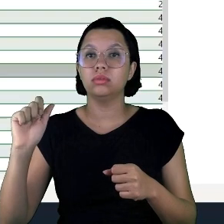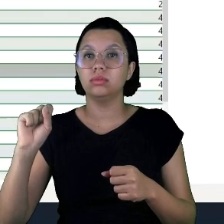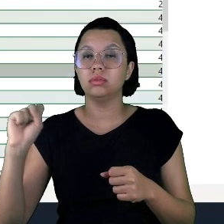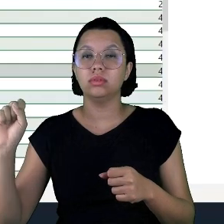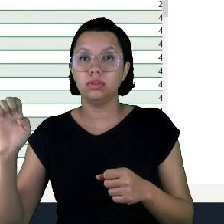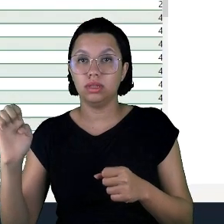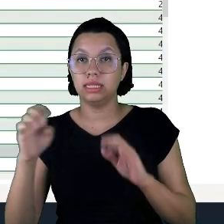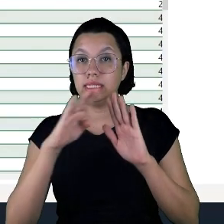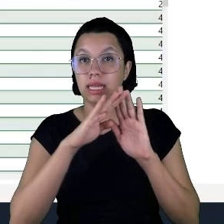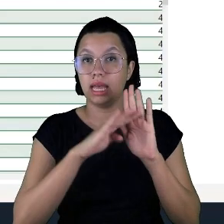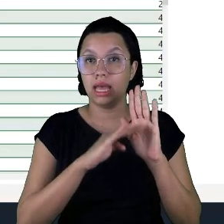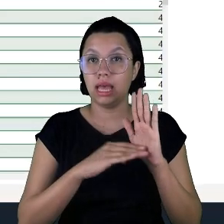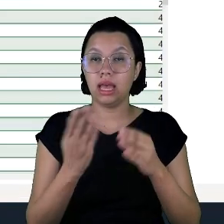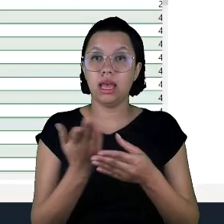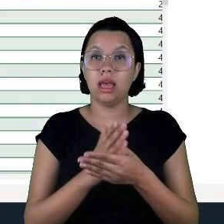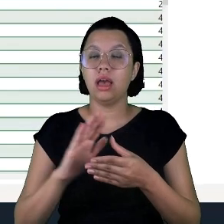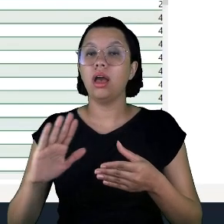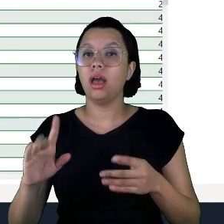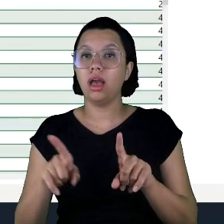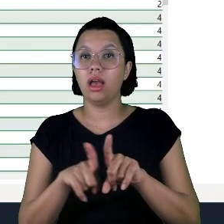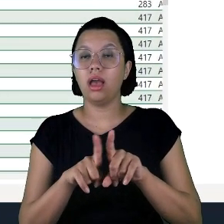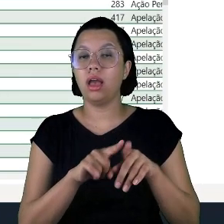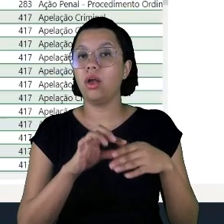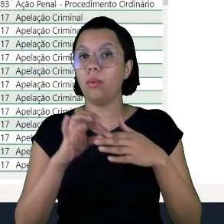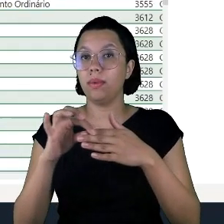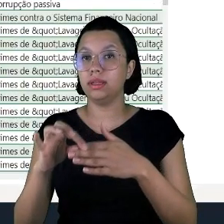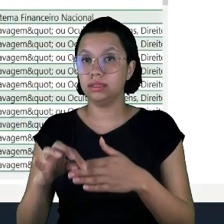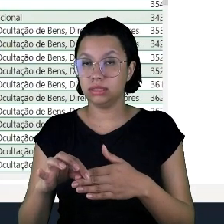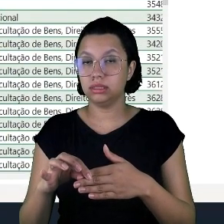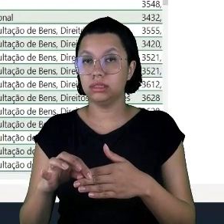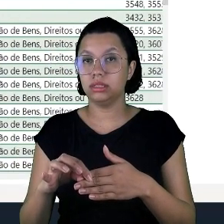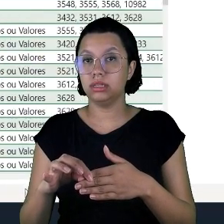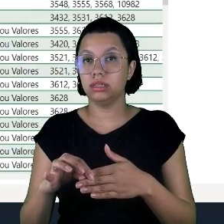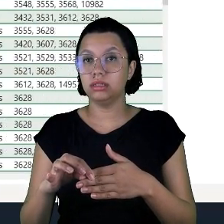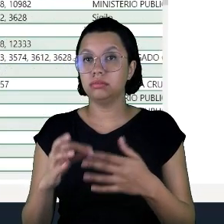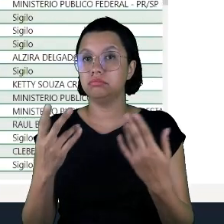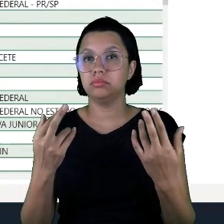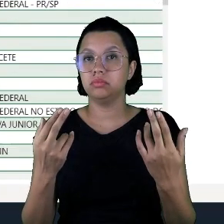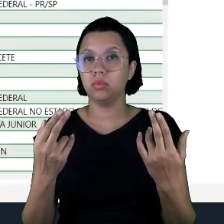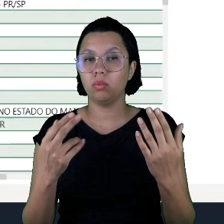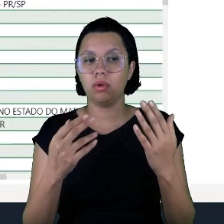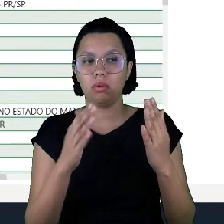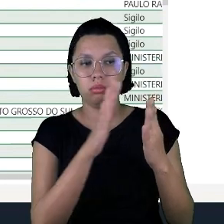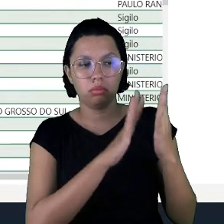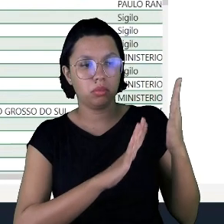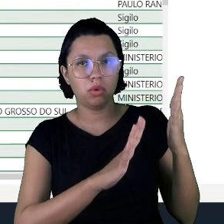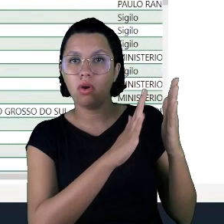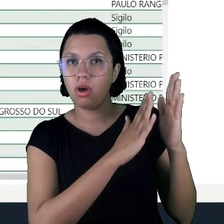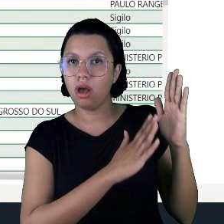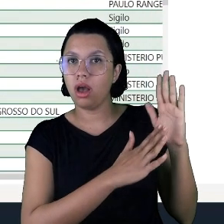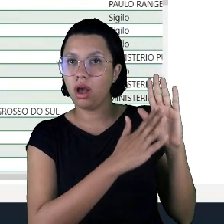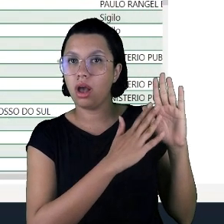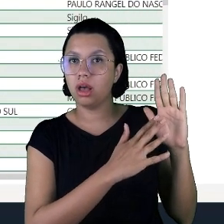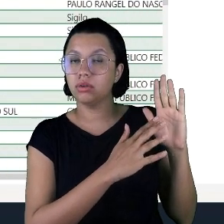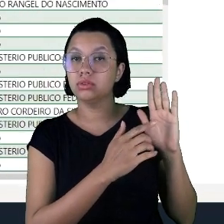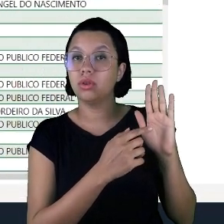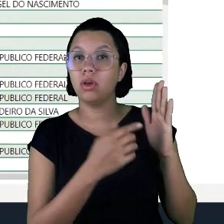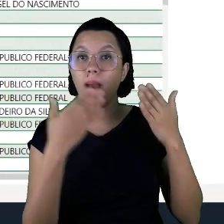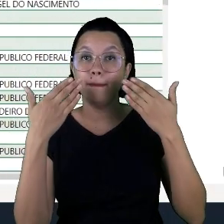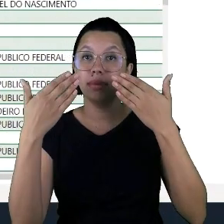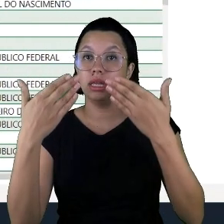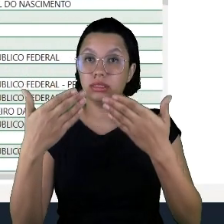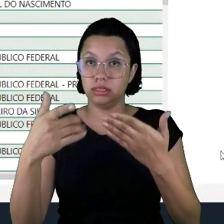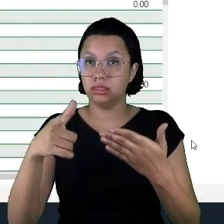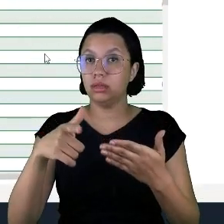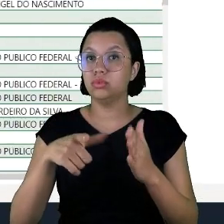por classe, e a lista de processo, que também traz aqueles mesmos campos que nós